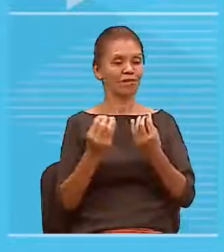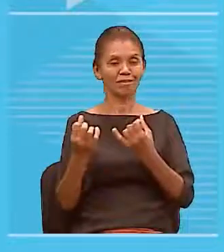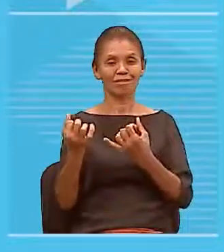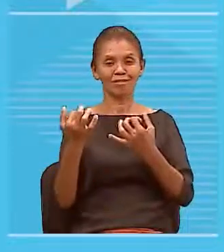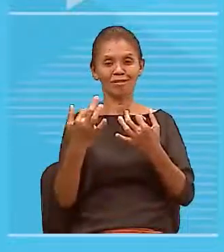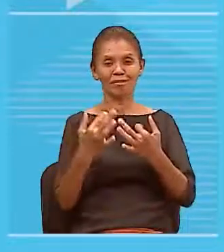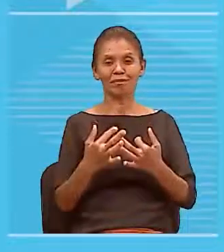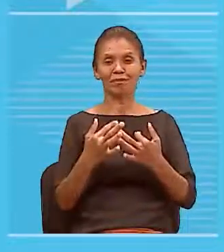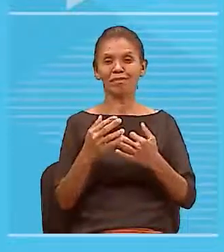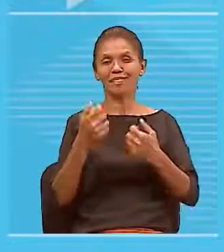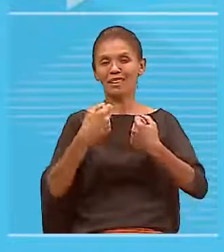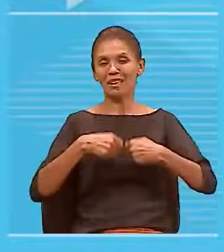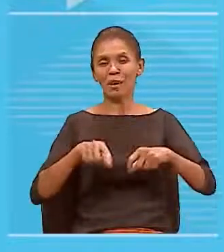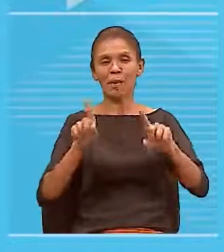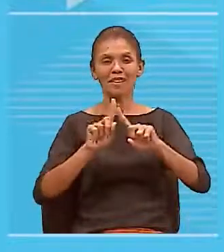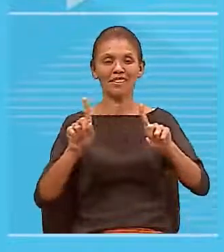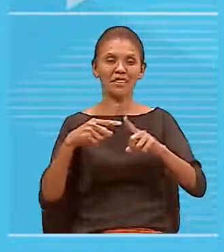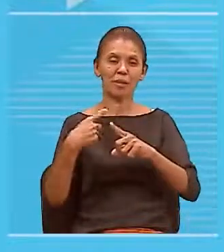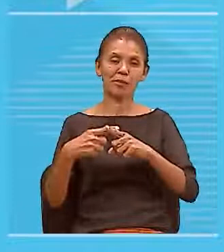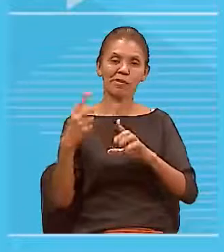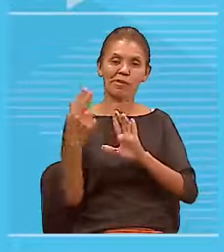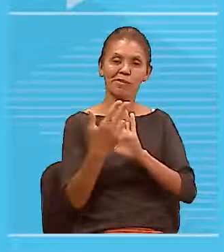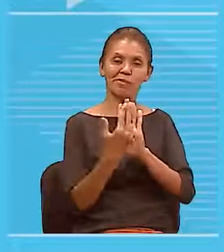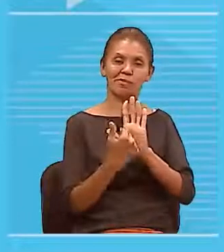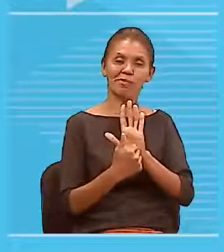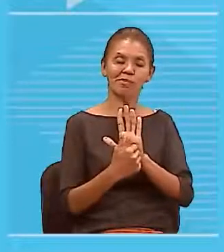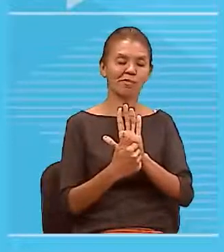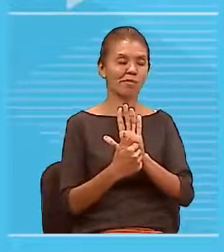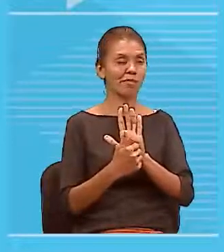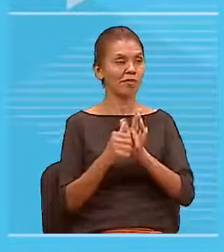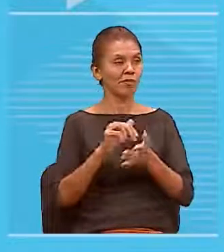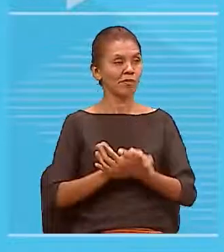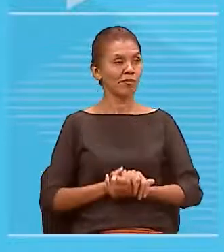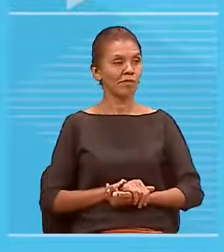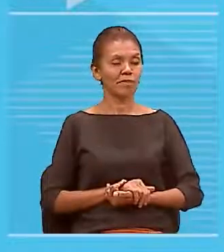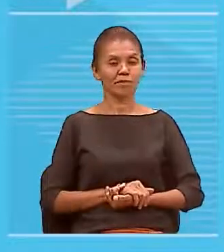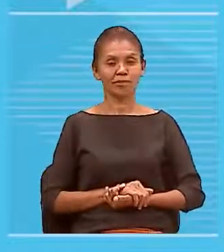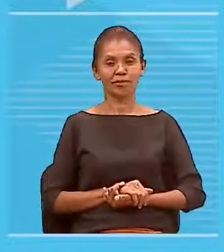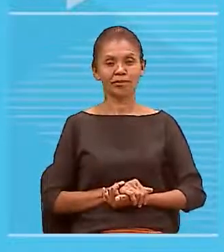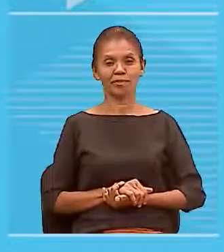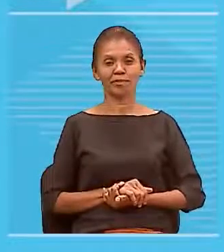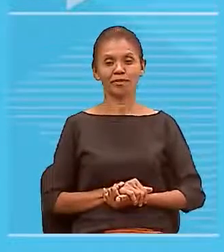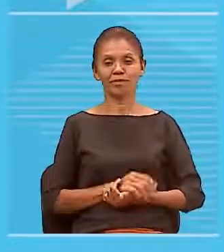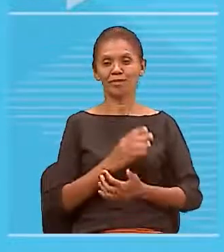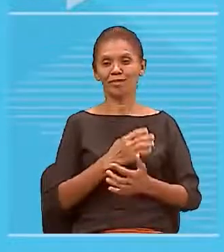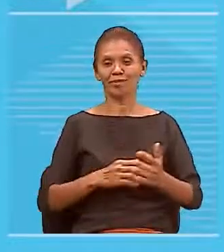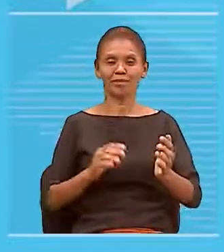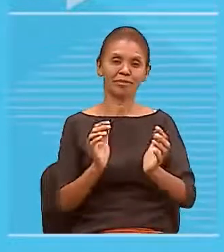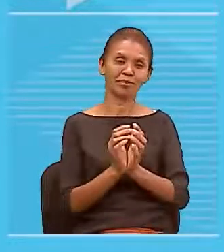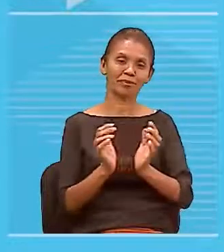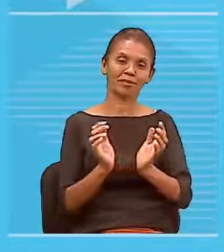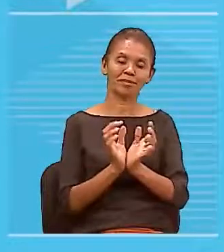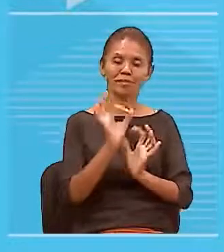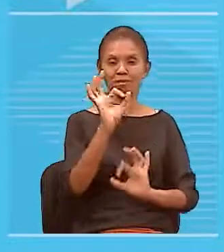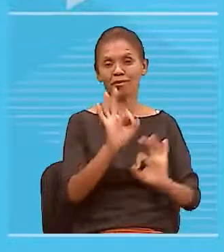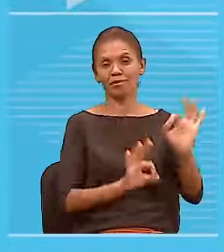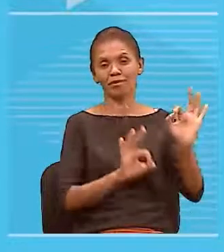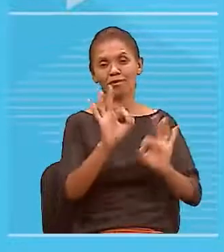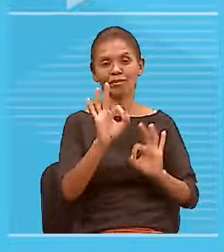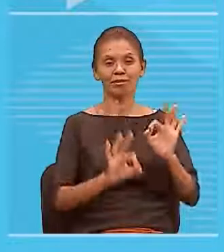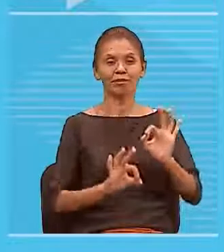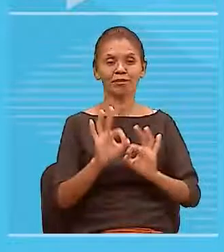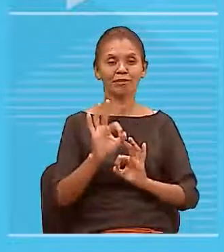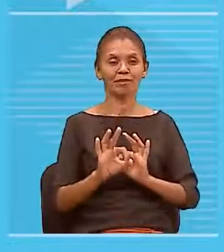desenhar. Professora, não entendi não, desenha aí, aí eu vou lá e pá, desenho para vocês. É um conjunto formado